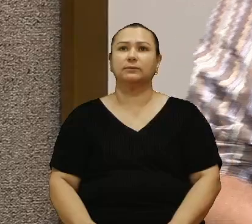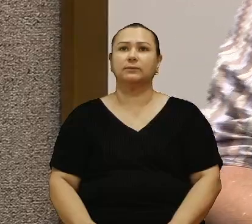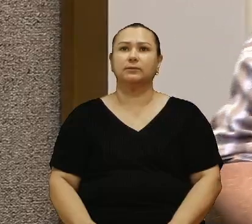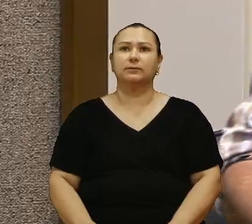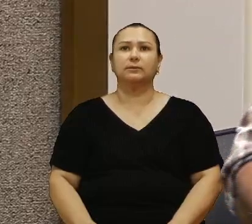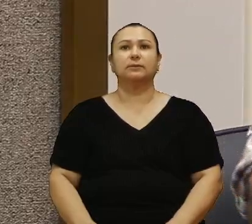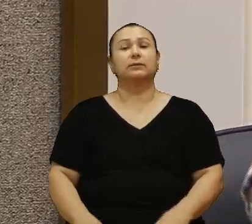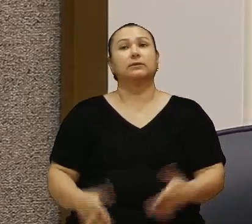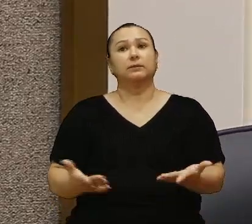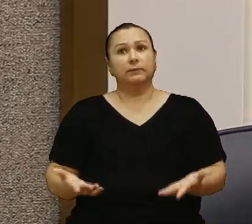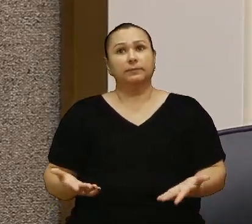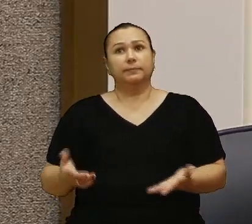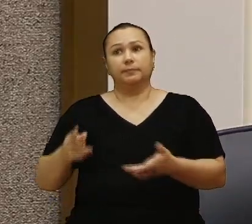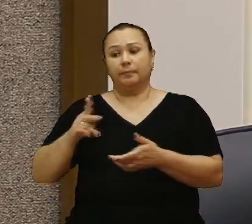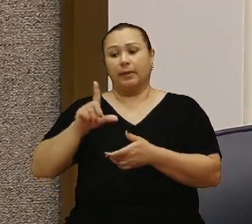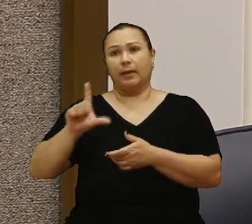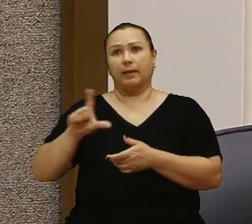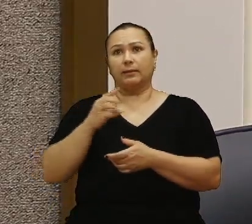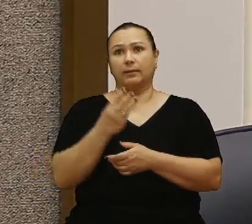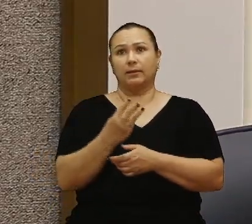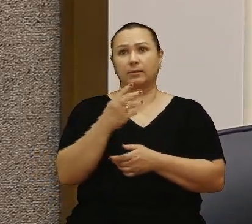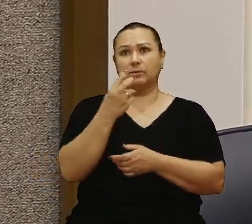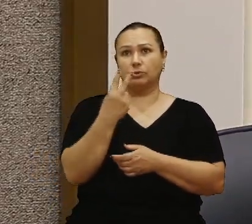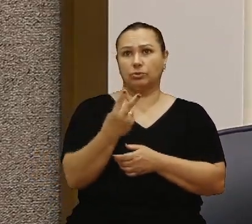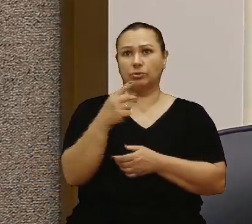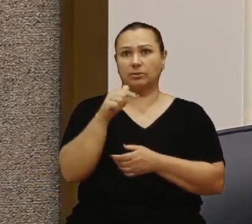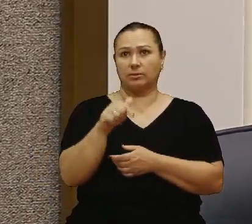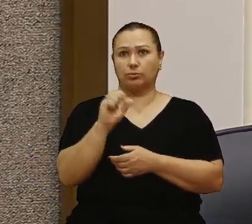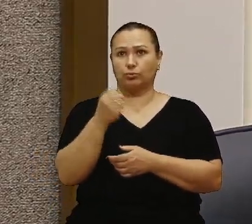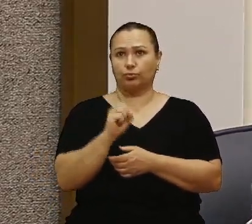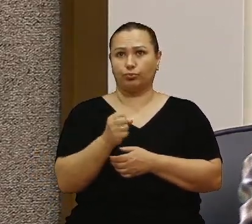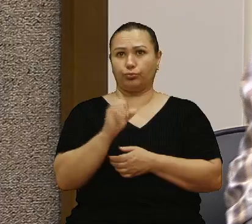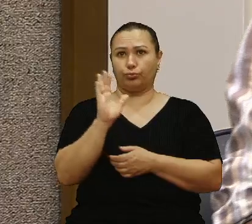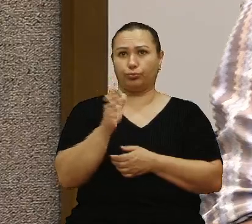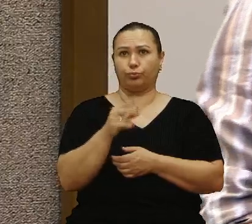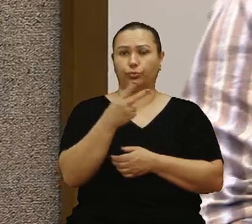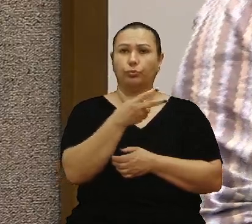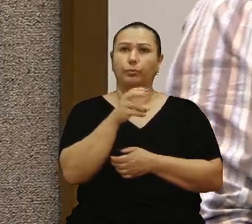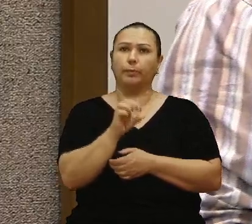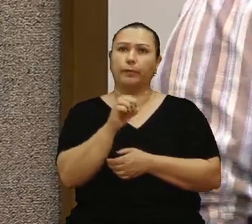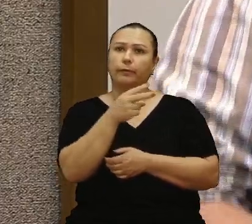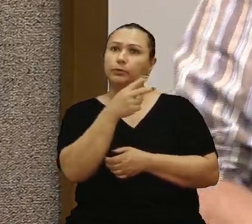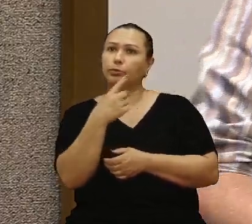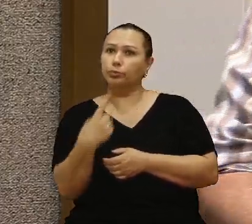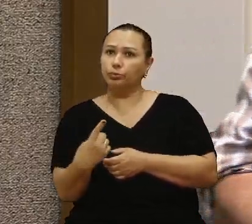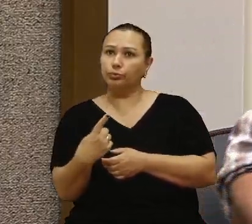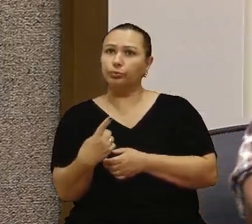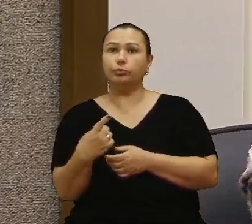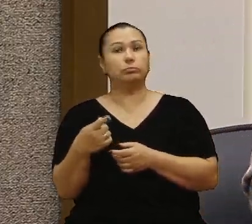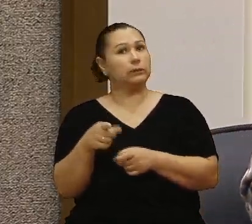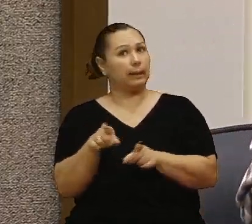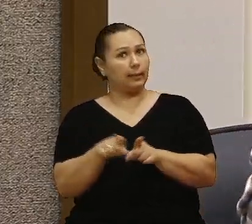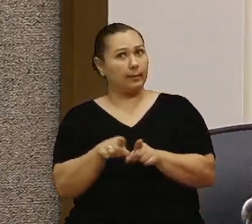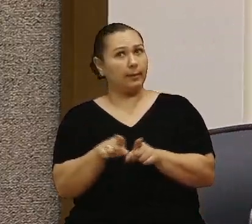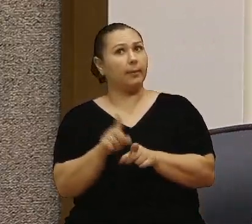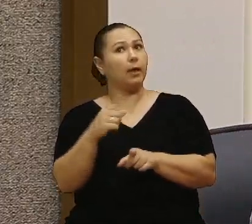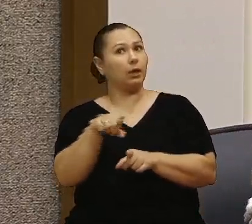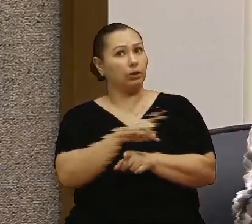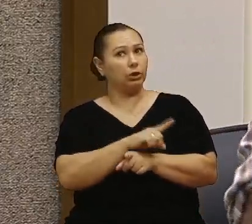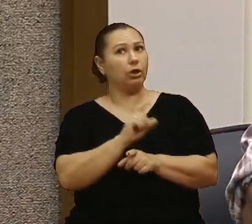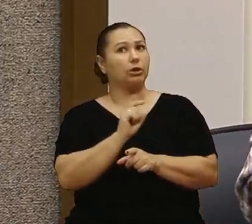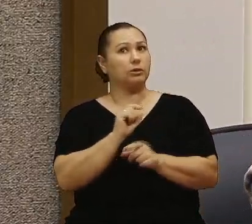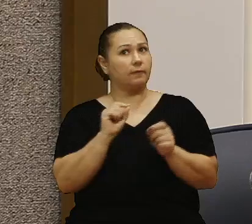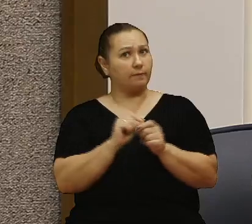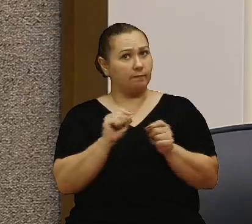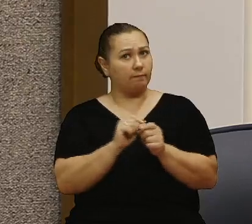E o PL 3278 de 2021, em que inclusive nós faremos uma moção de